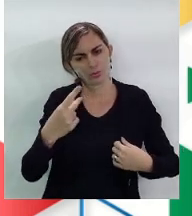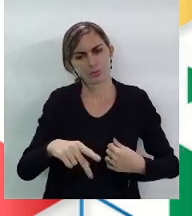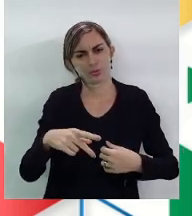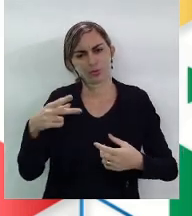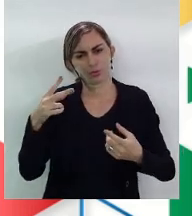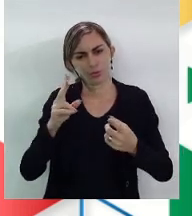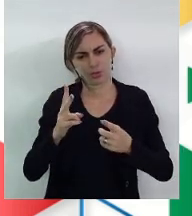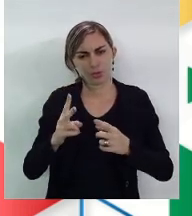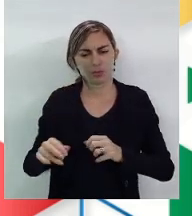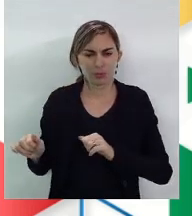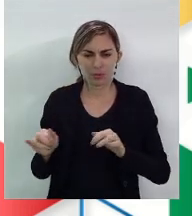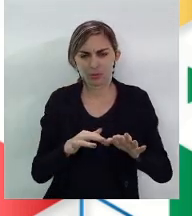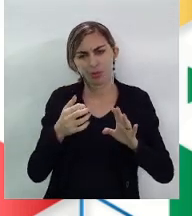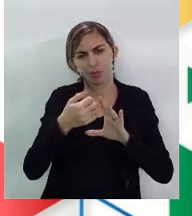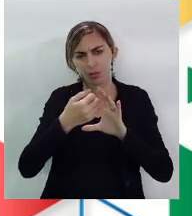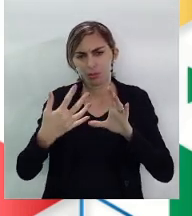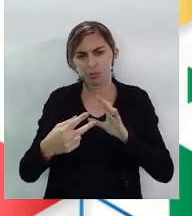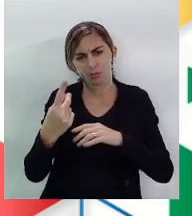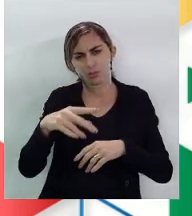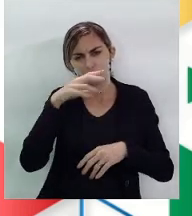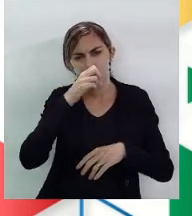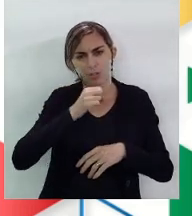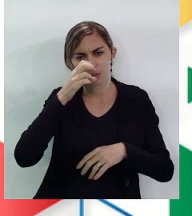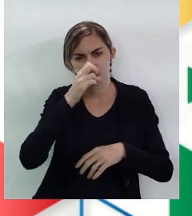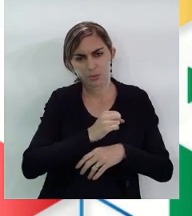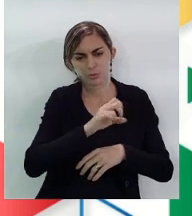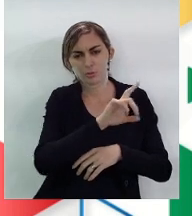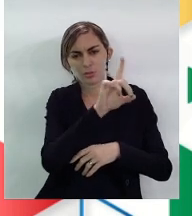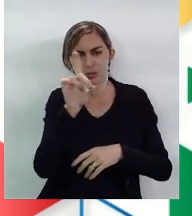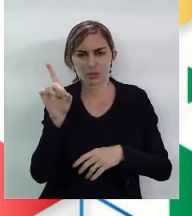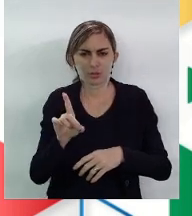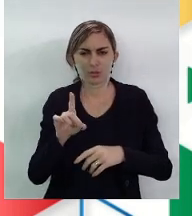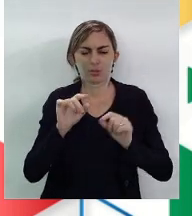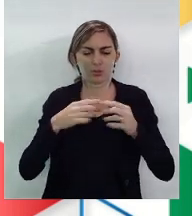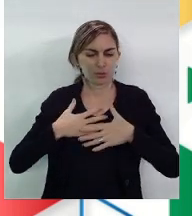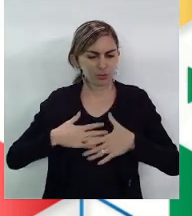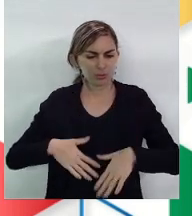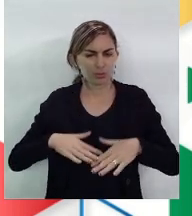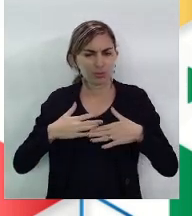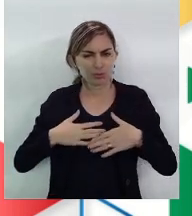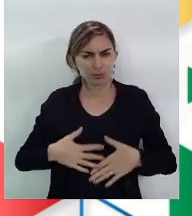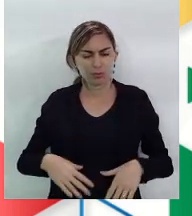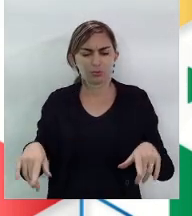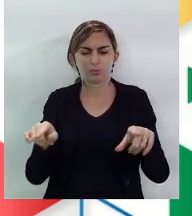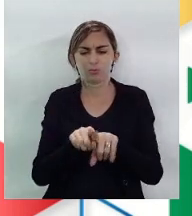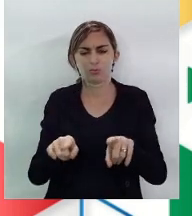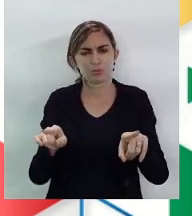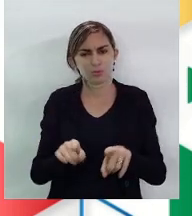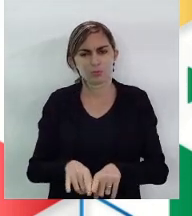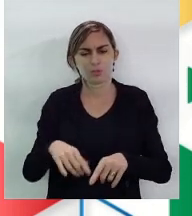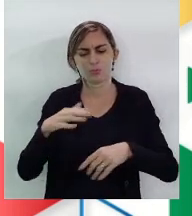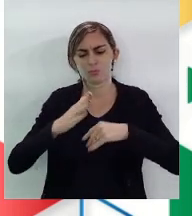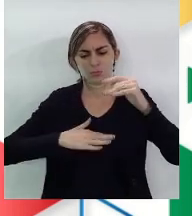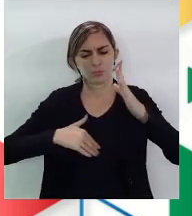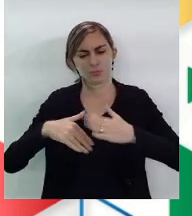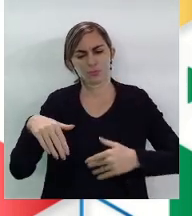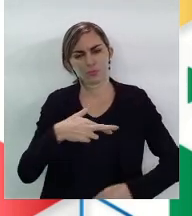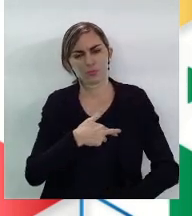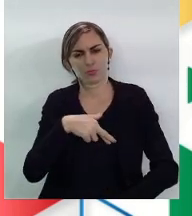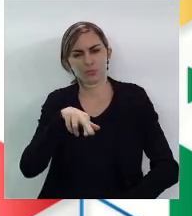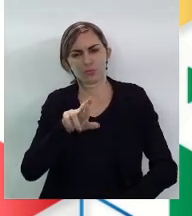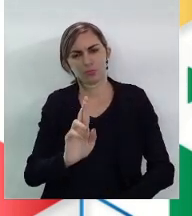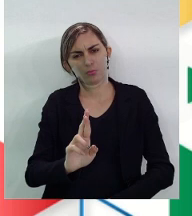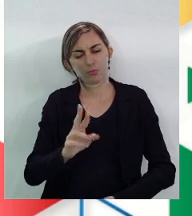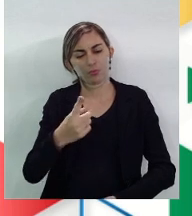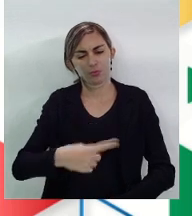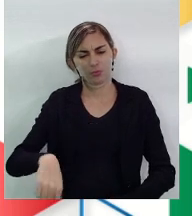judeus. Então, uma característica, o sábado, dia de quê? Do descanso e também das suas práticas religiosas.